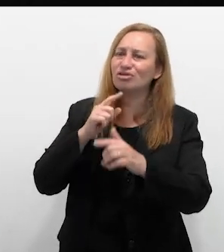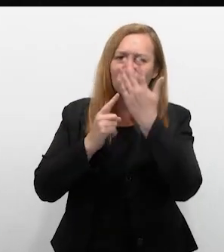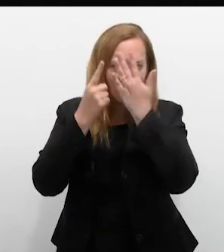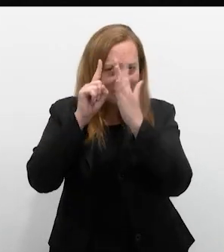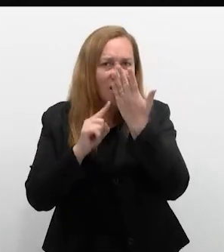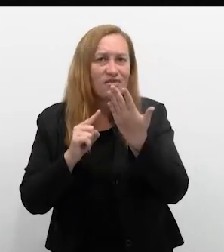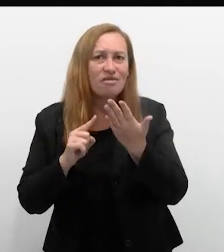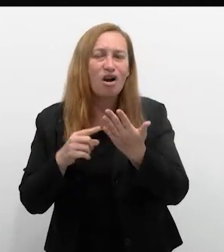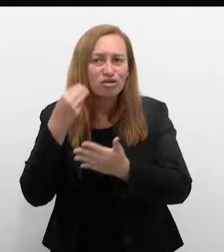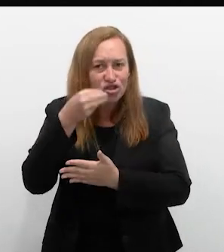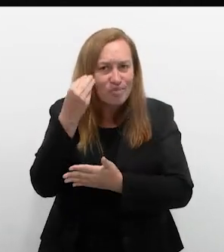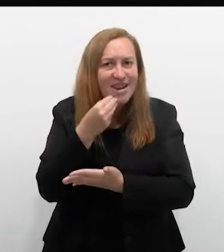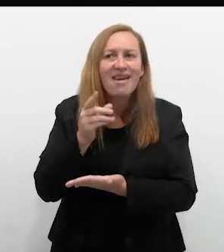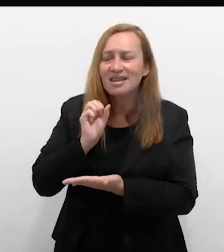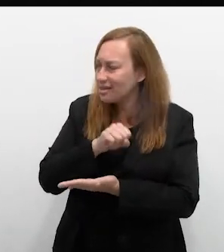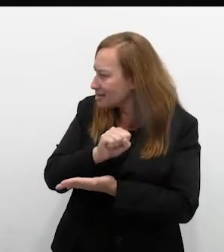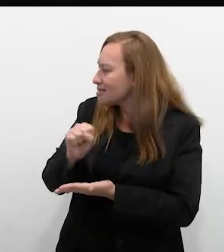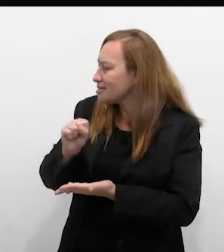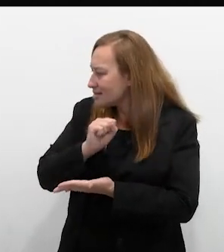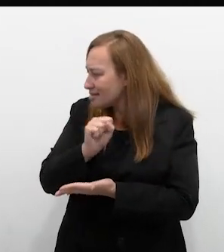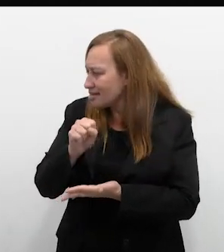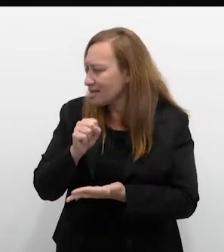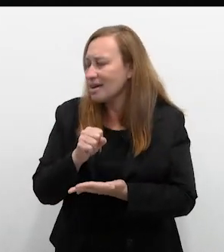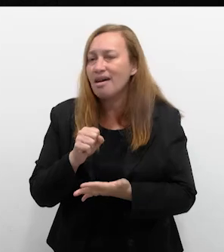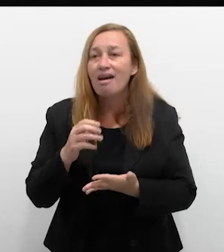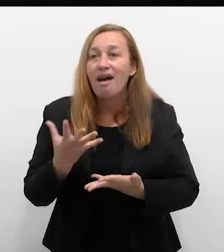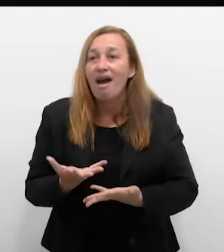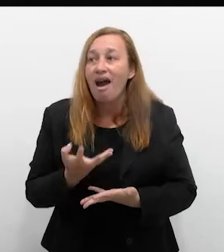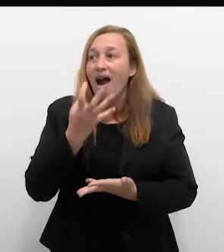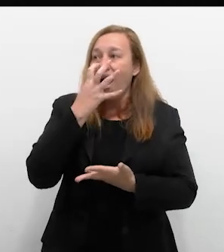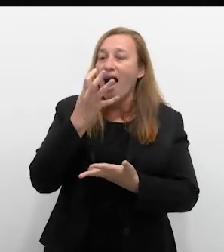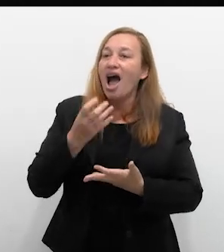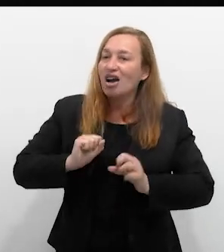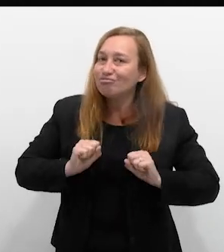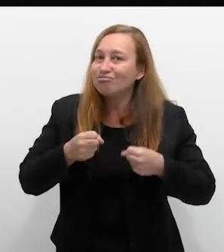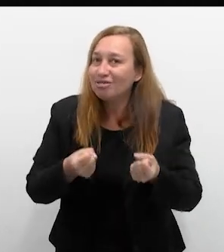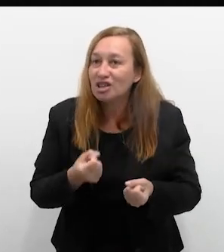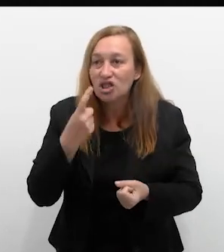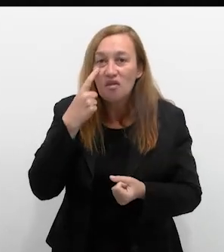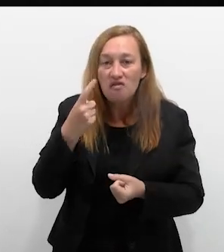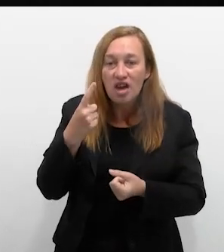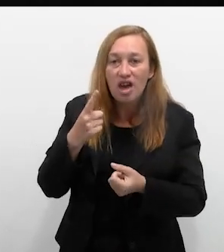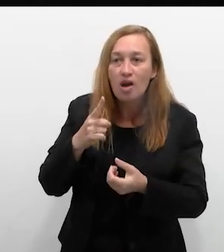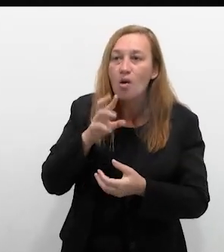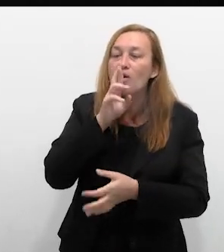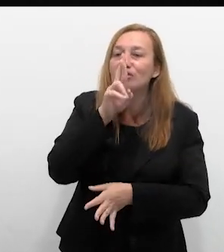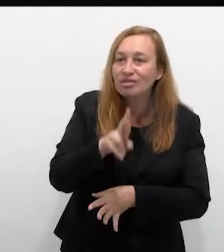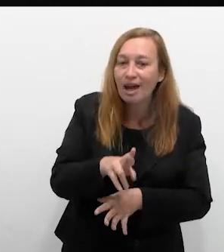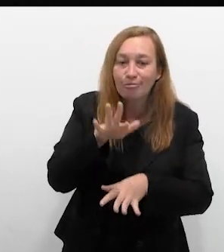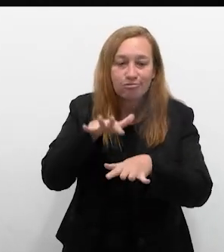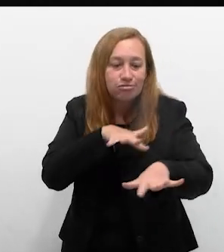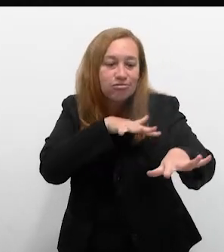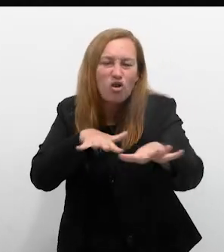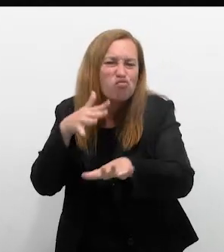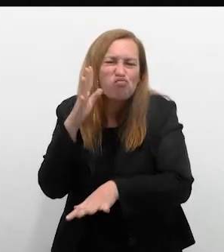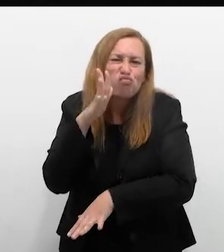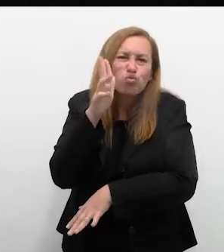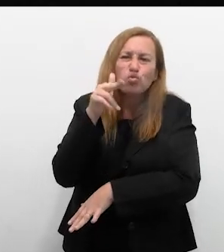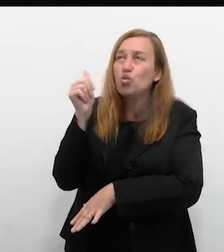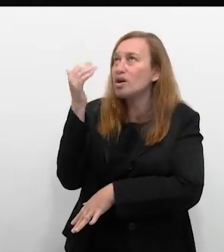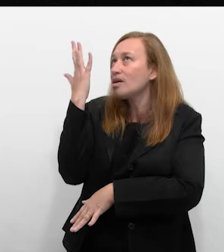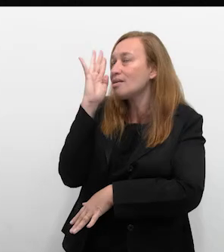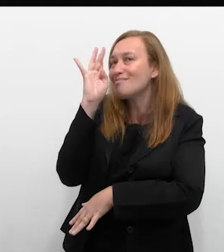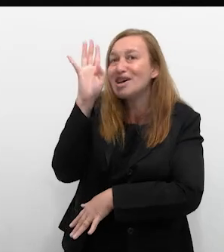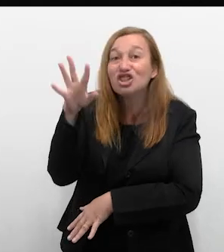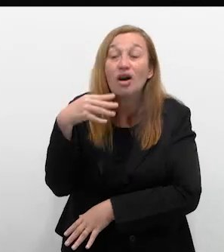né? Tem camadas e é impressionante a dedicação. Né? A gente vê o resultado na Avenida e